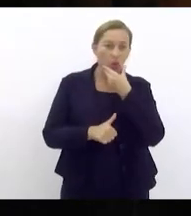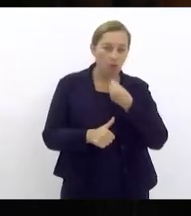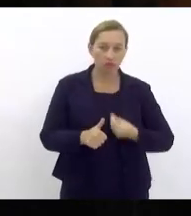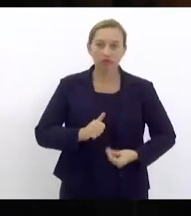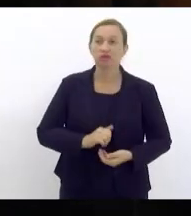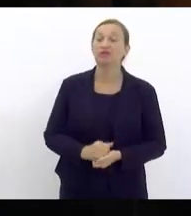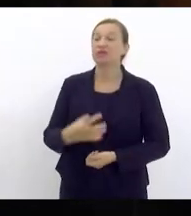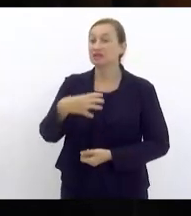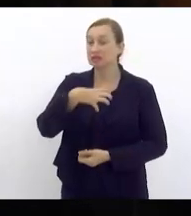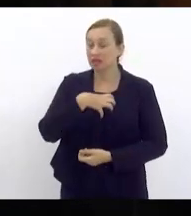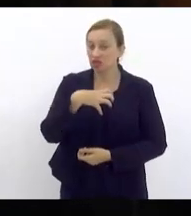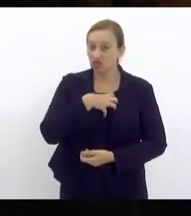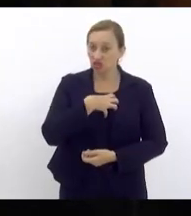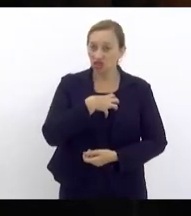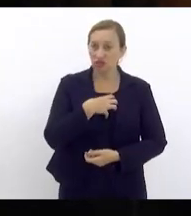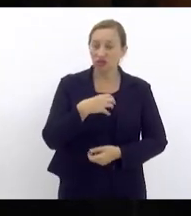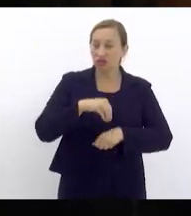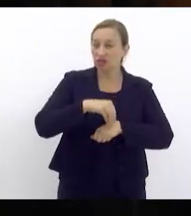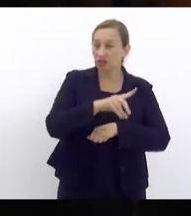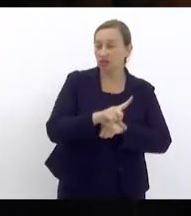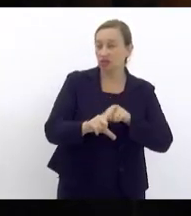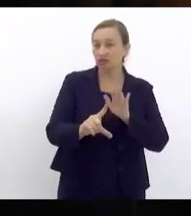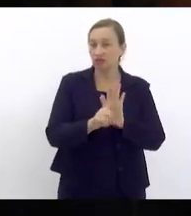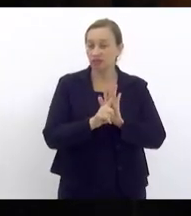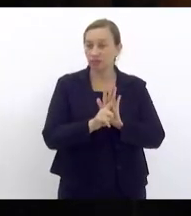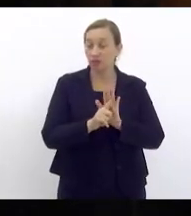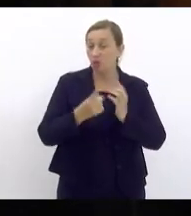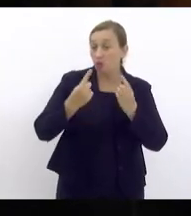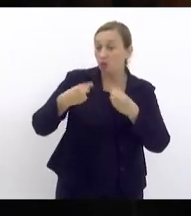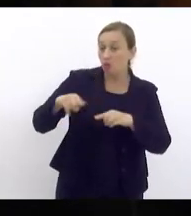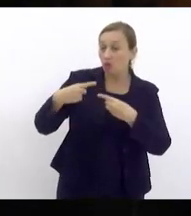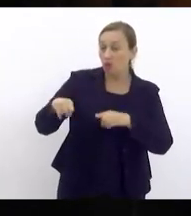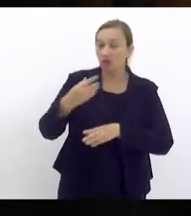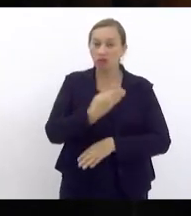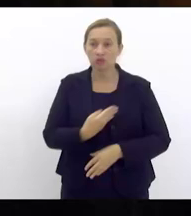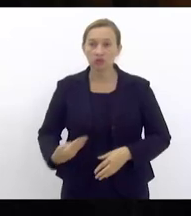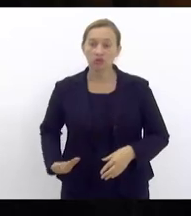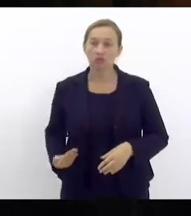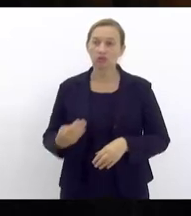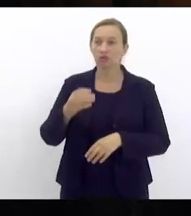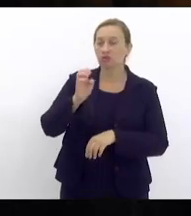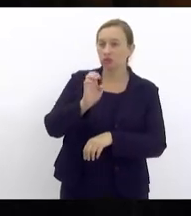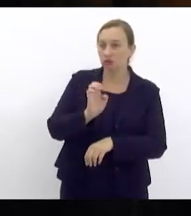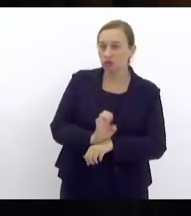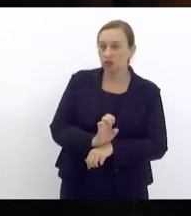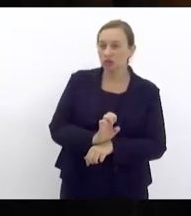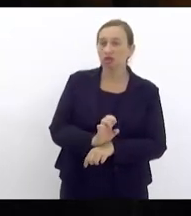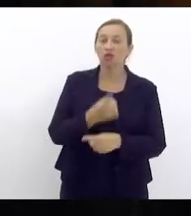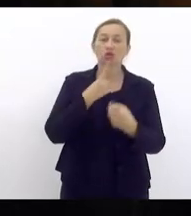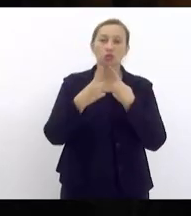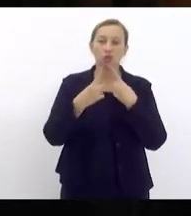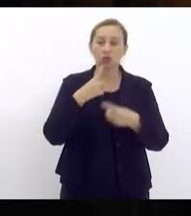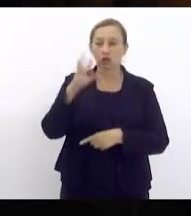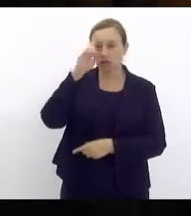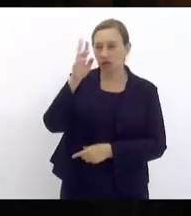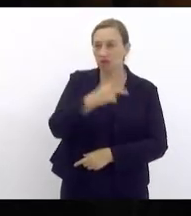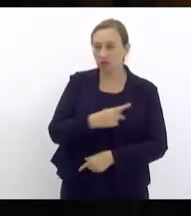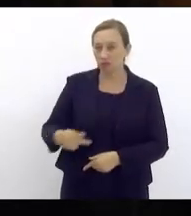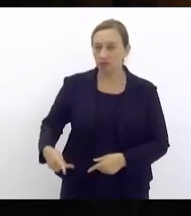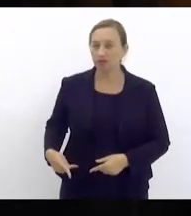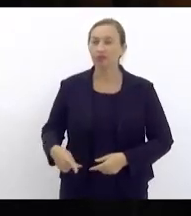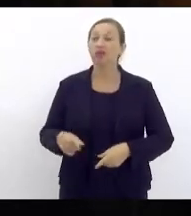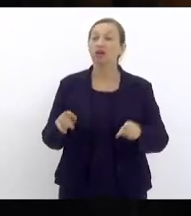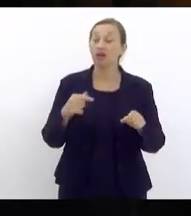sentido é essa indicação Legislativa provocando o governador do Estado Esse foi um debate senhora presidenta que